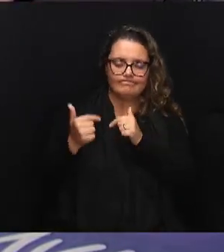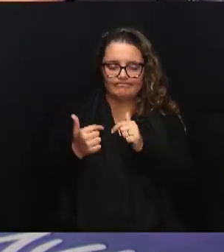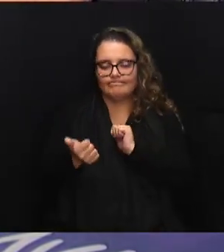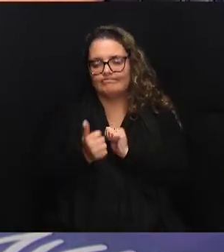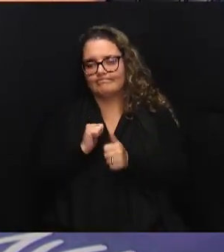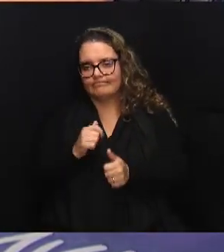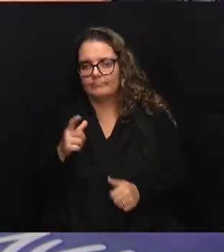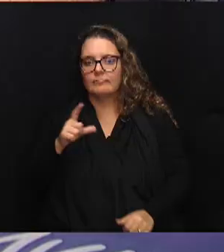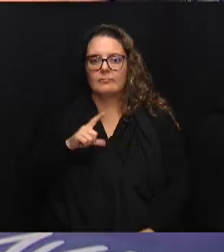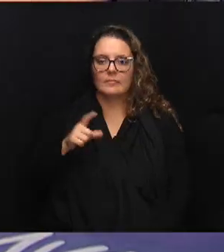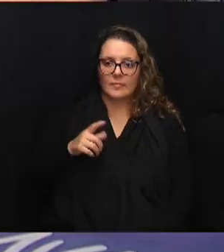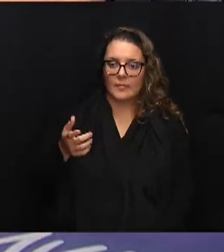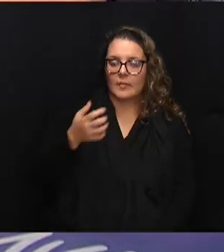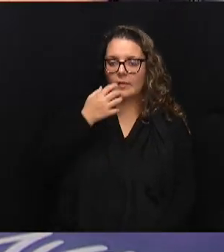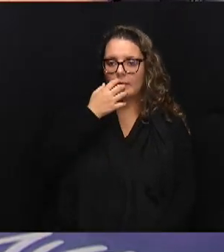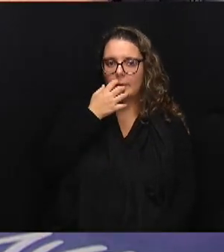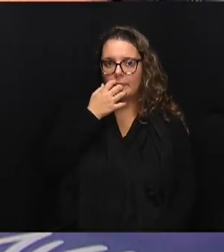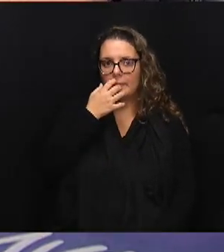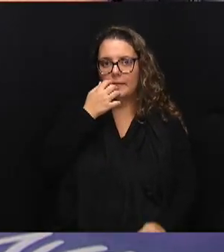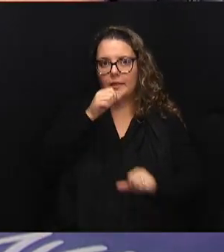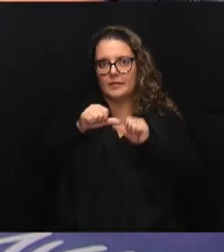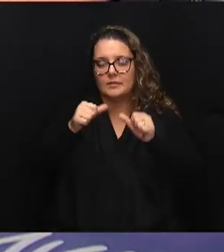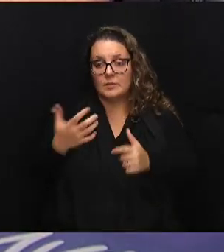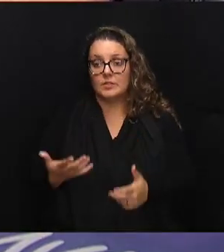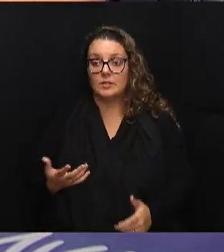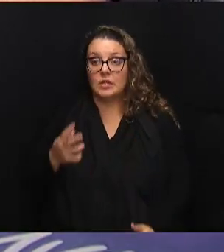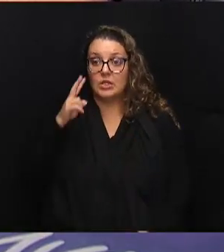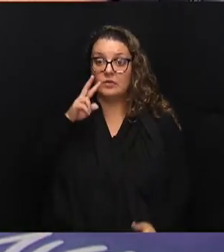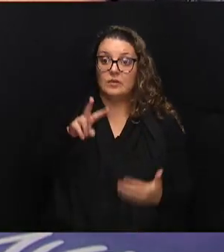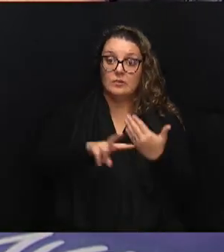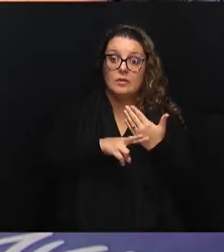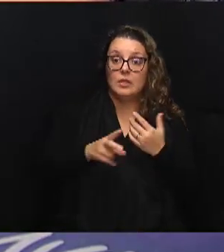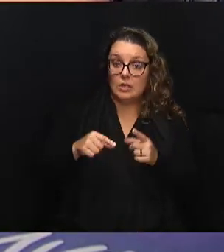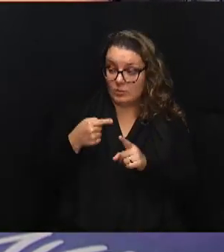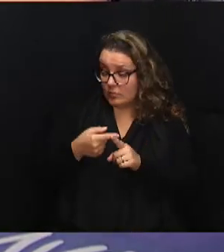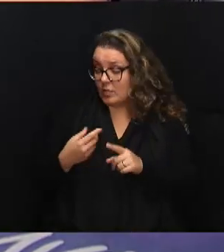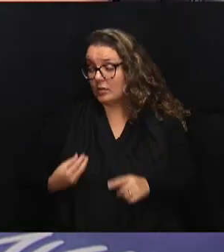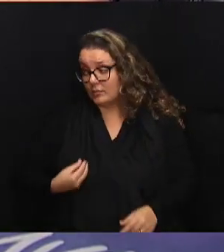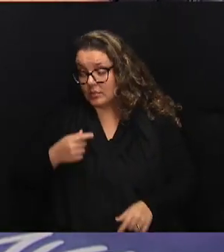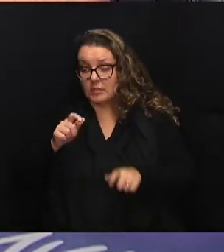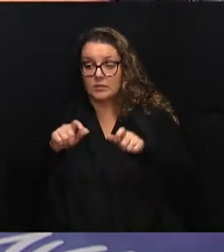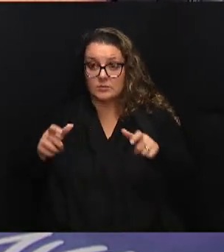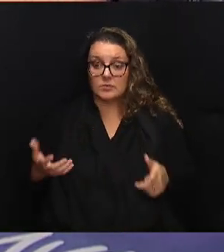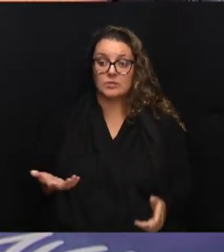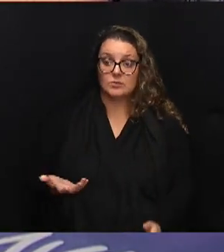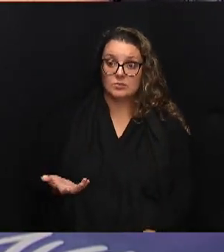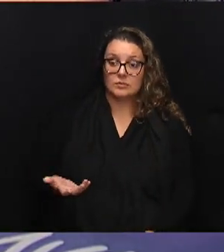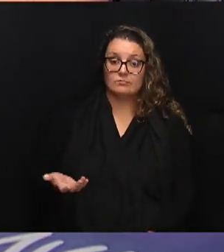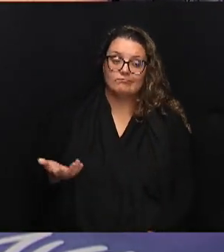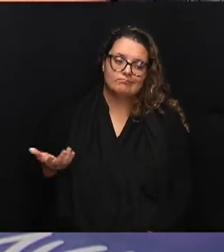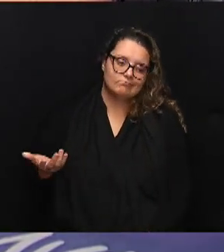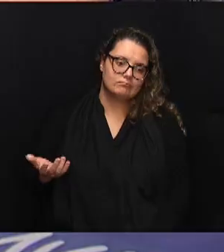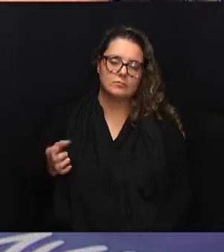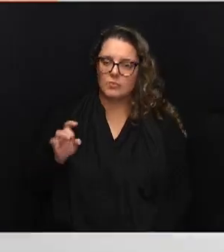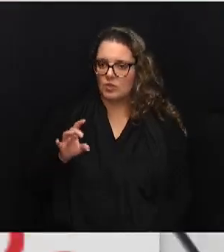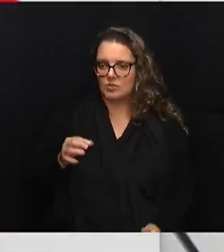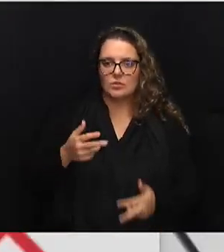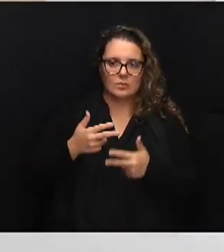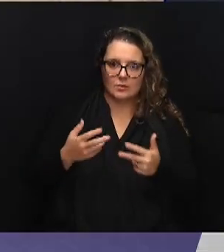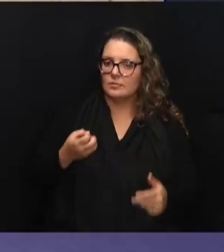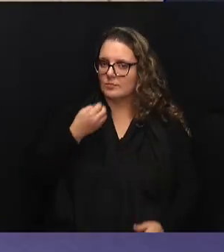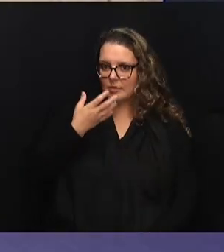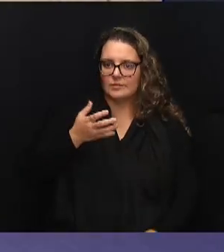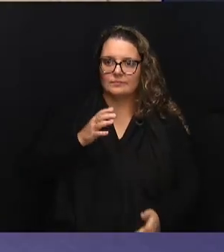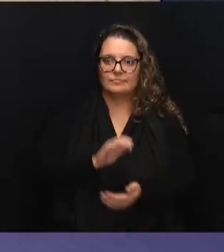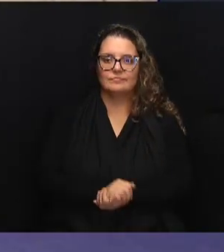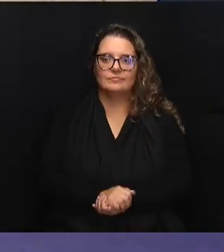você ver a transformação das pessoas, você vê como isso influencia positivamente na vida das pessoas. Então, cara, é só coisas boas mesmo.